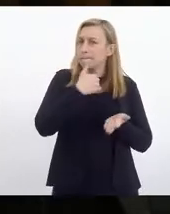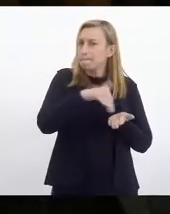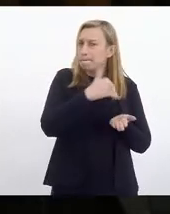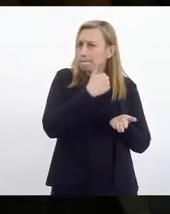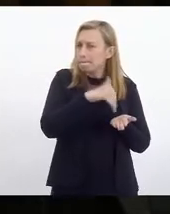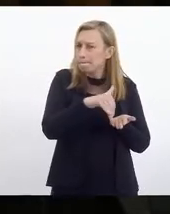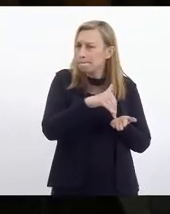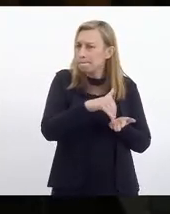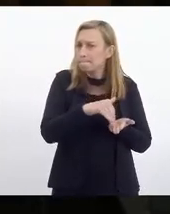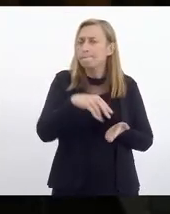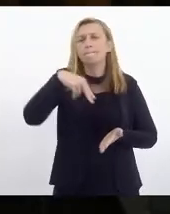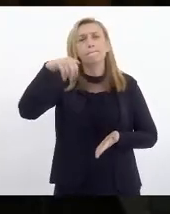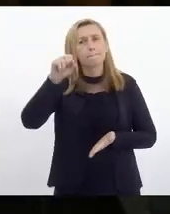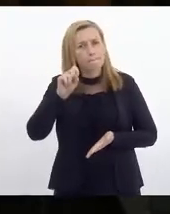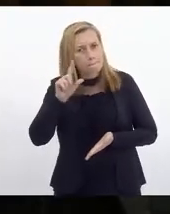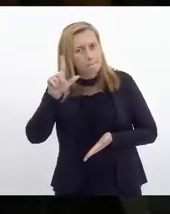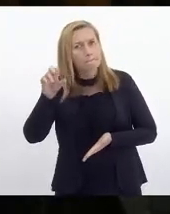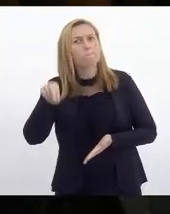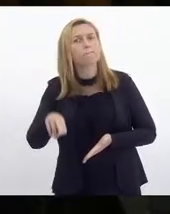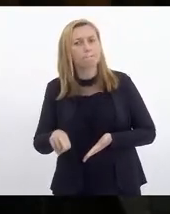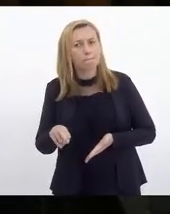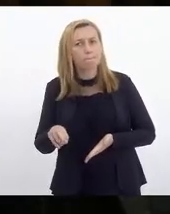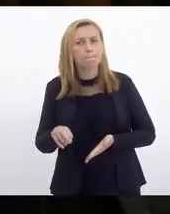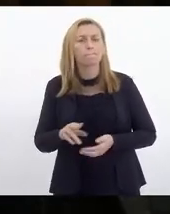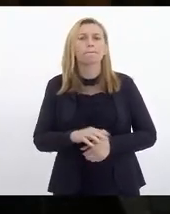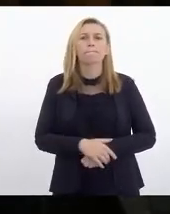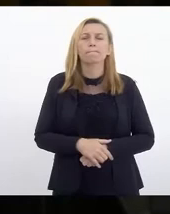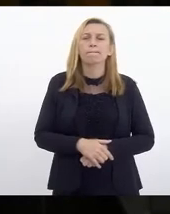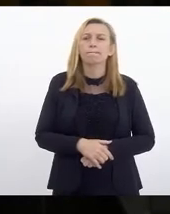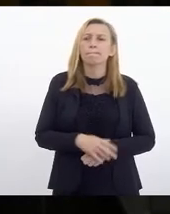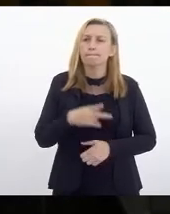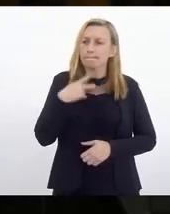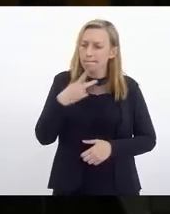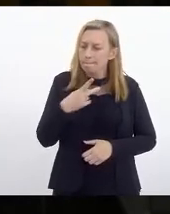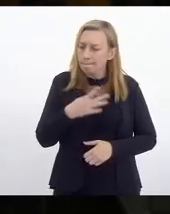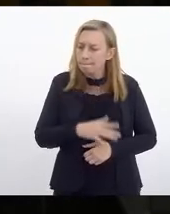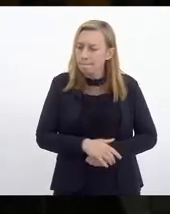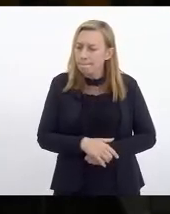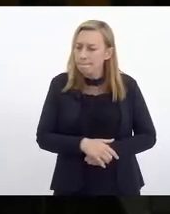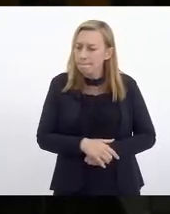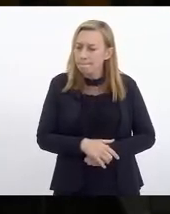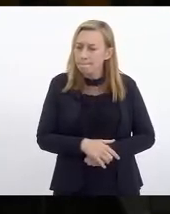secretário Nelson Rocha faz menção